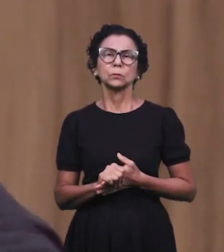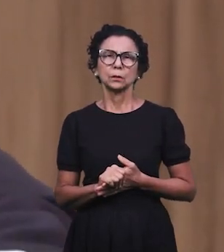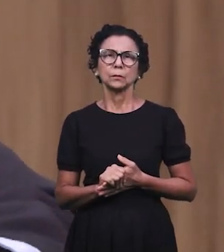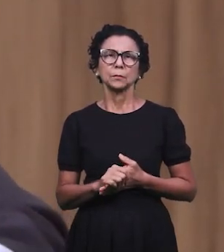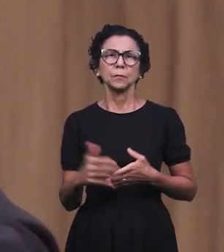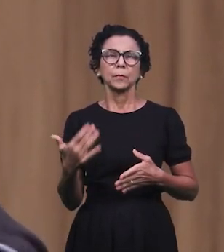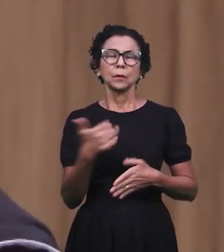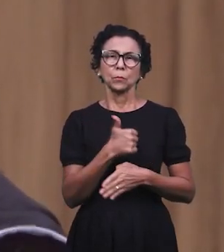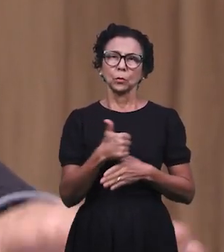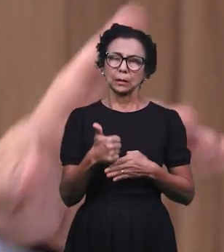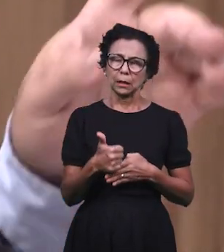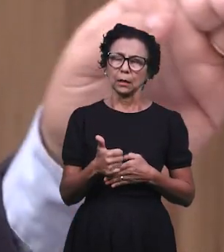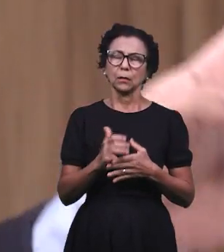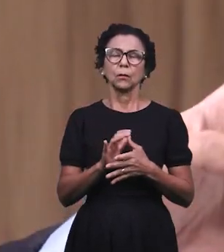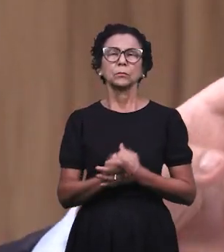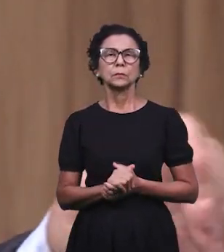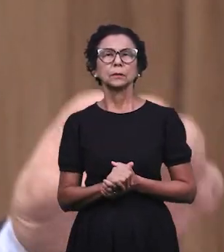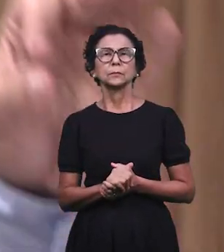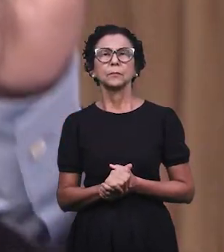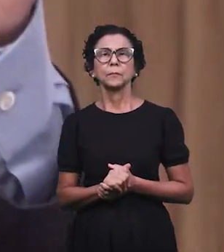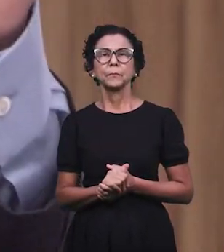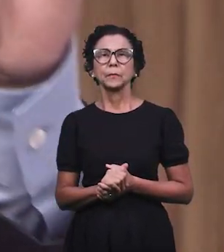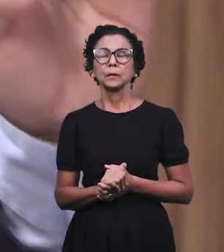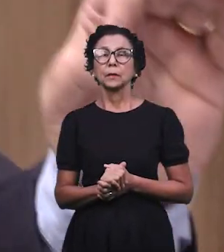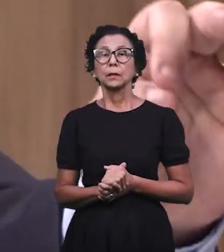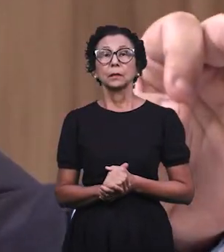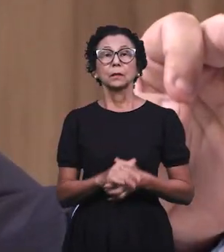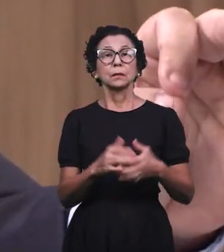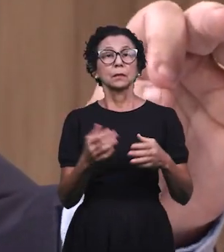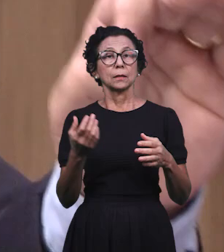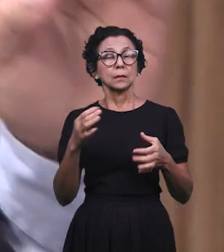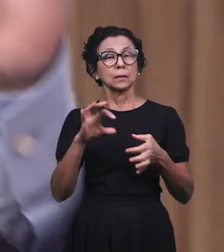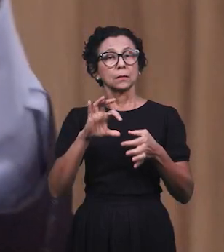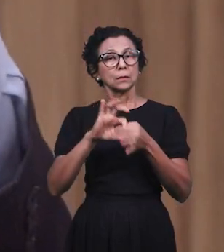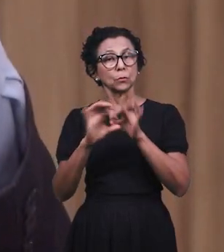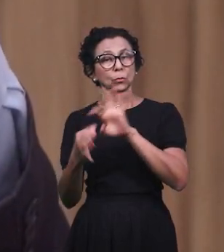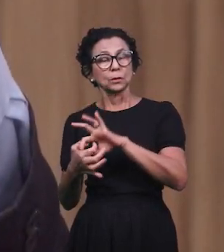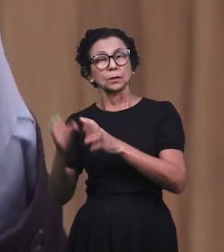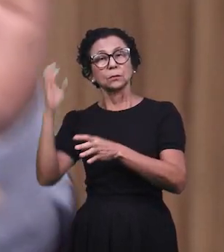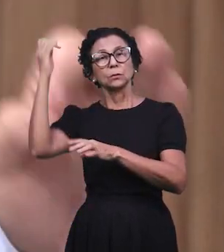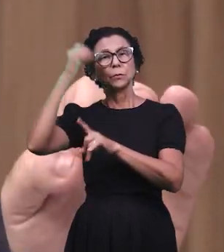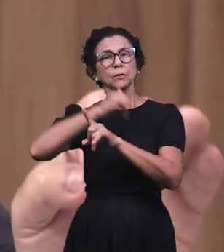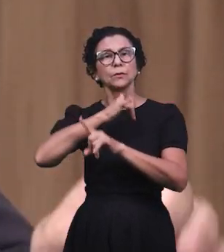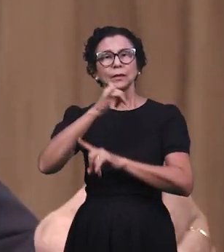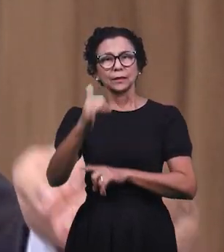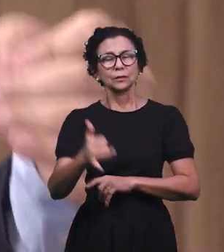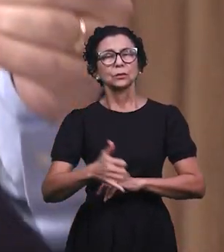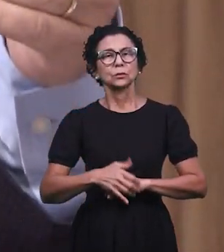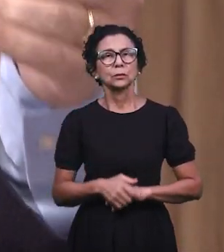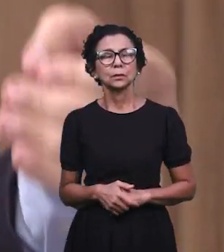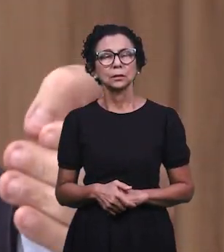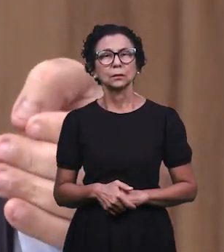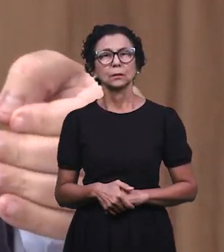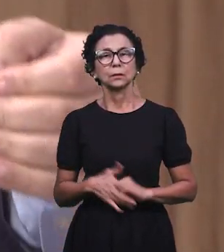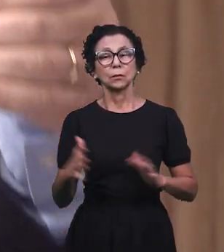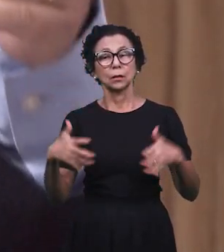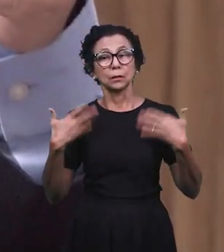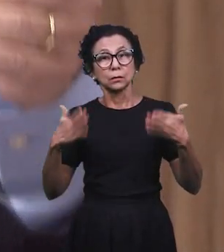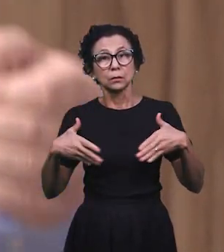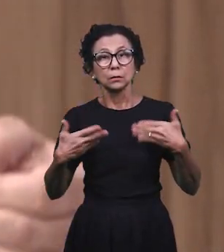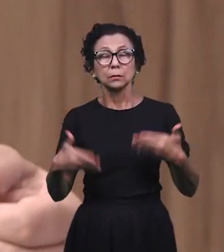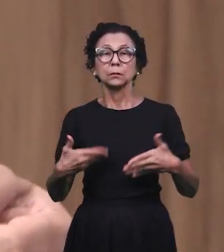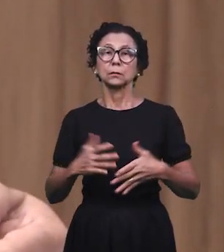E produziam um efeito. Ou seja, com isso que quando ele fala, né? Tendo bom ânimo, né? Cumpra tudo aquilo. Ou seja, quem anda